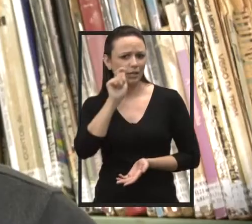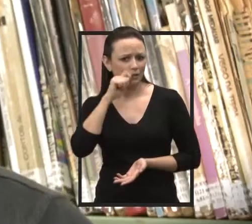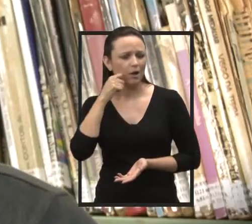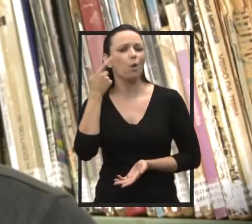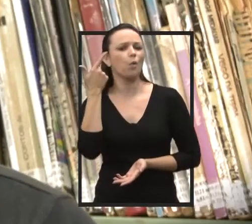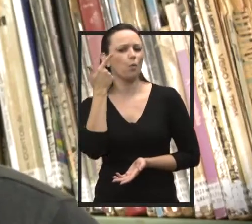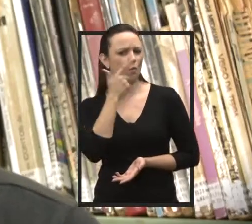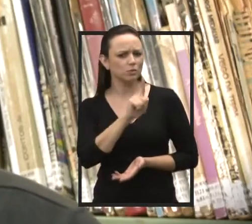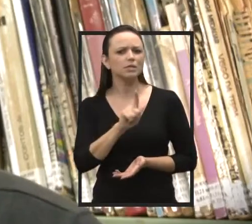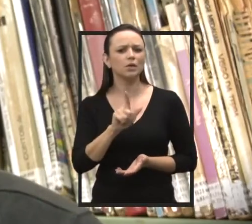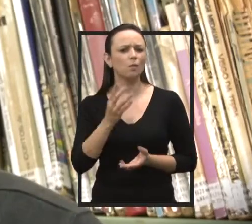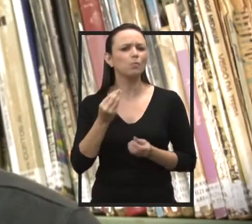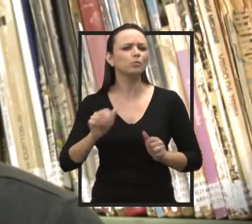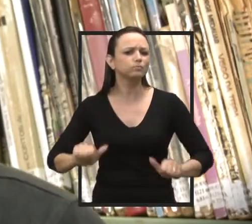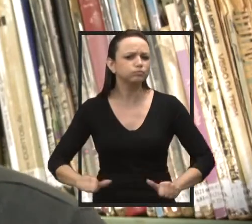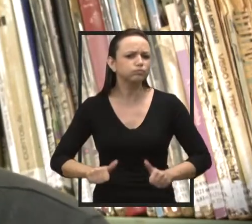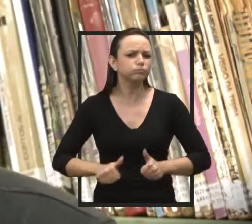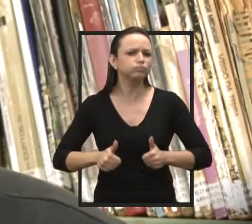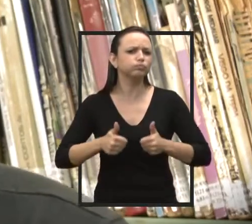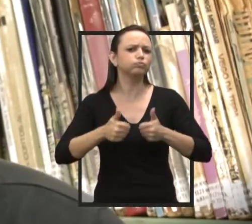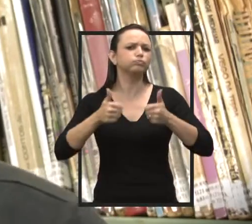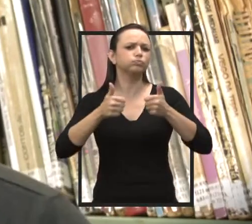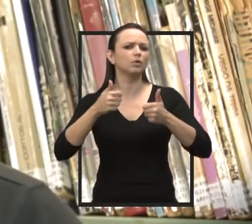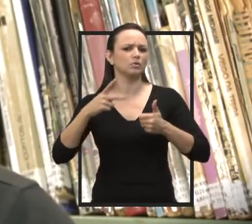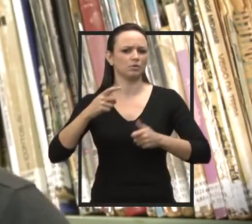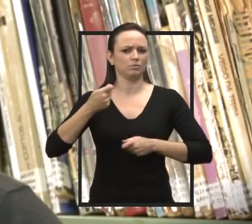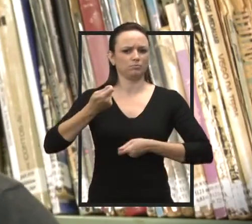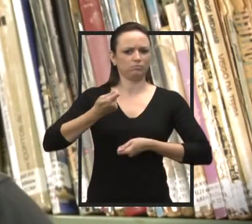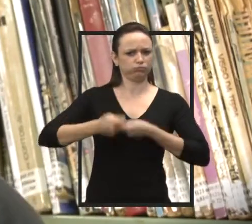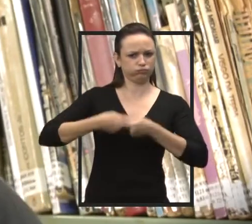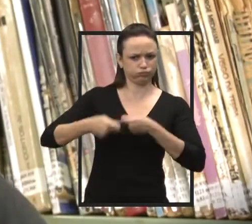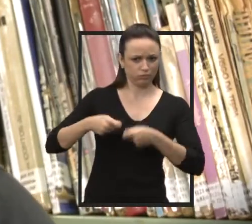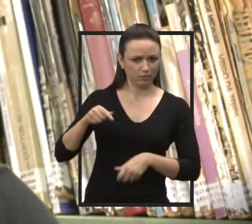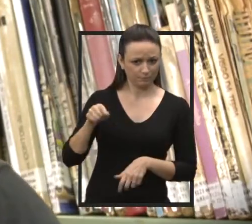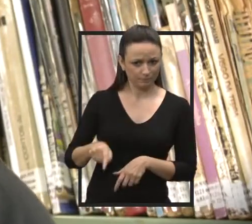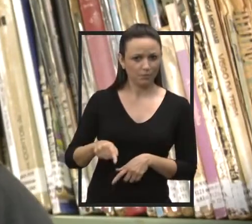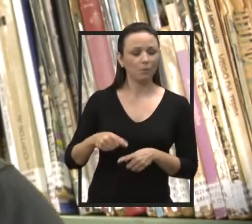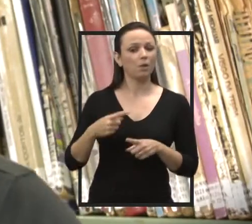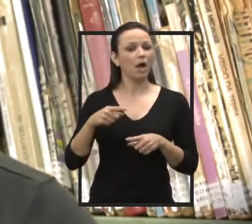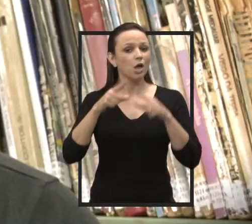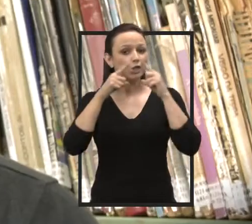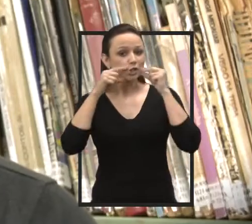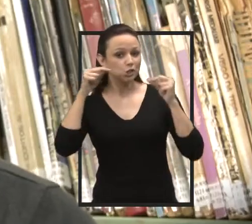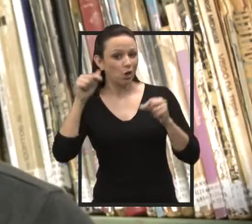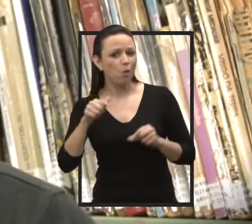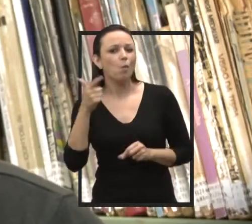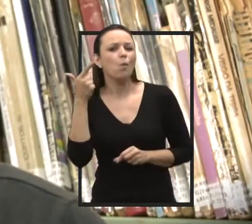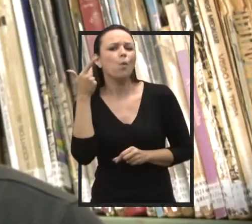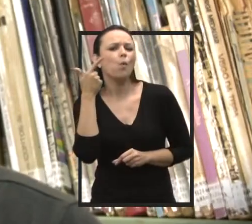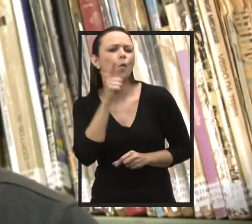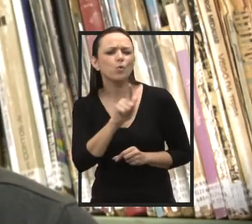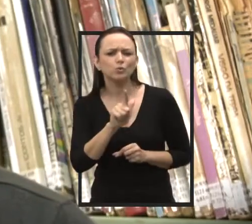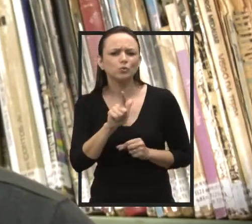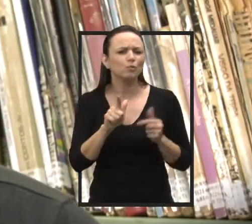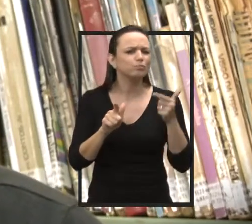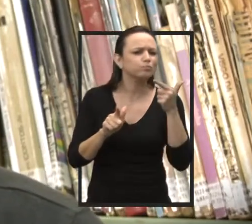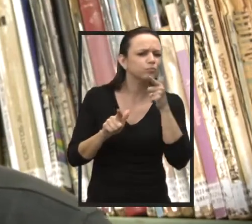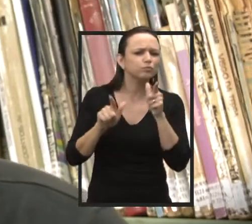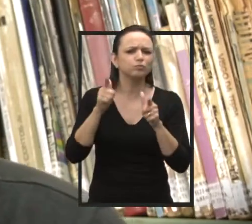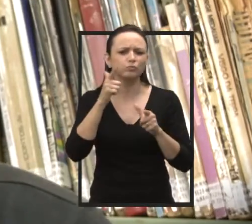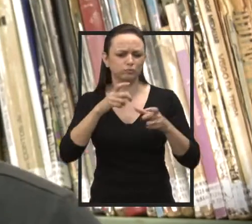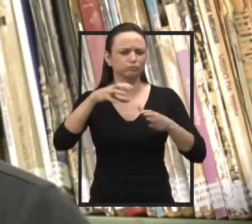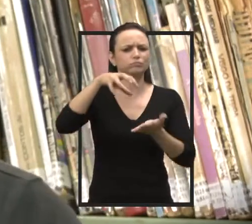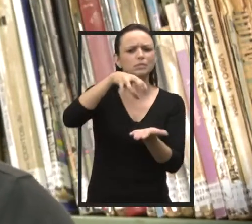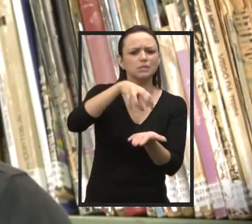Ele conseguiu também muitas melhorias na sua gestão. Por conta dele que Jaú conquistou